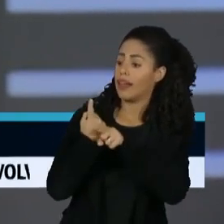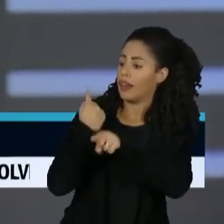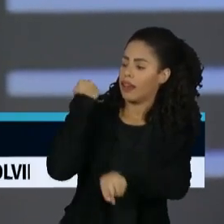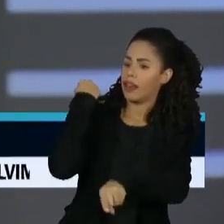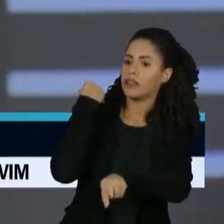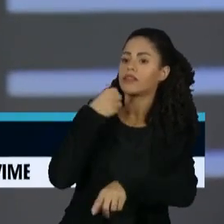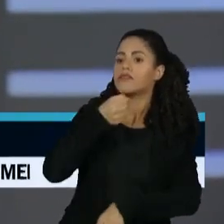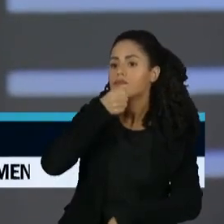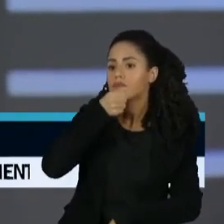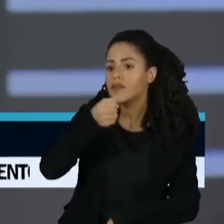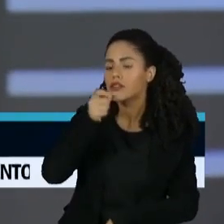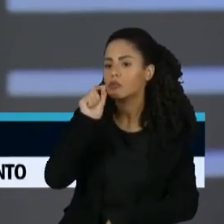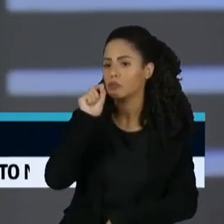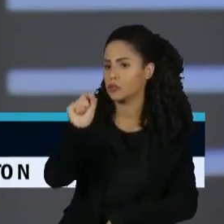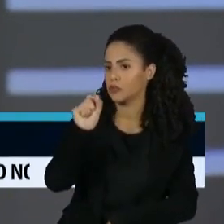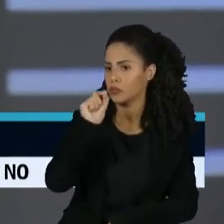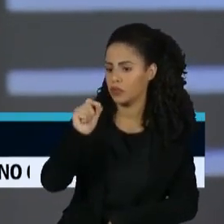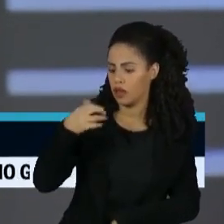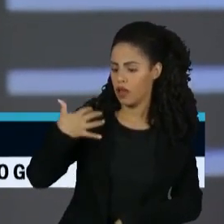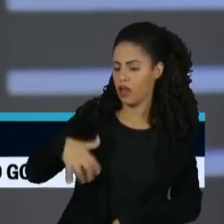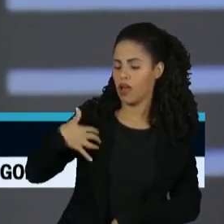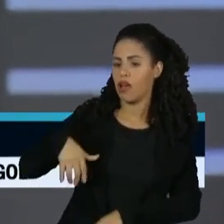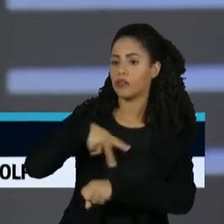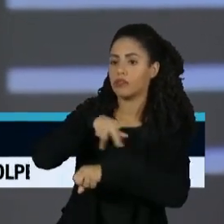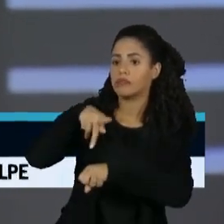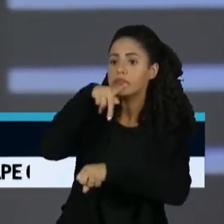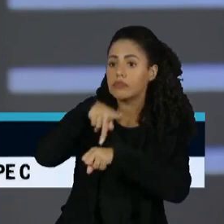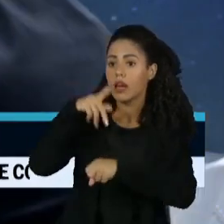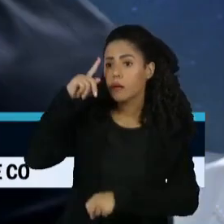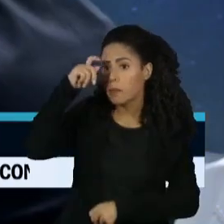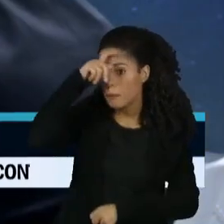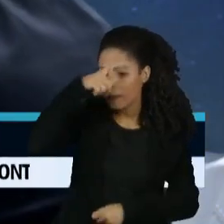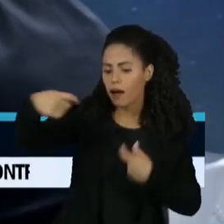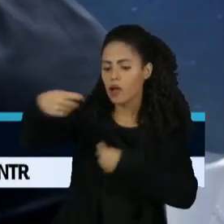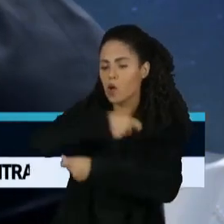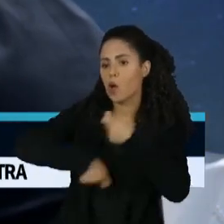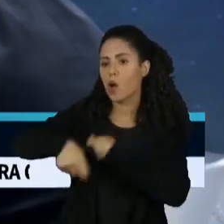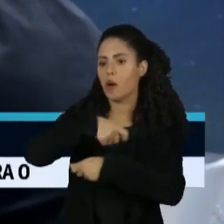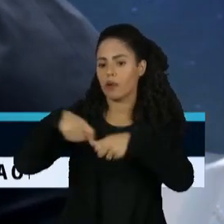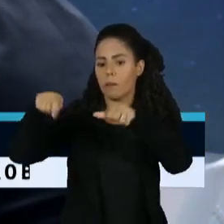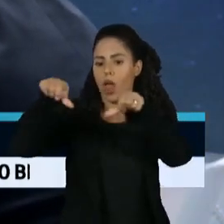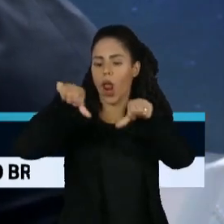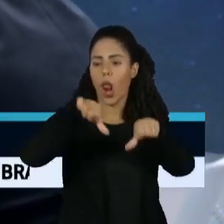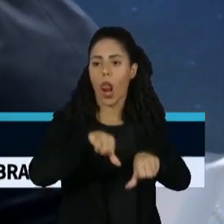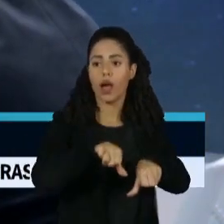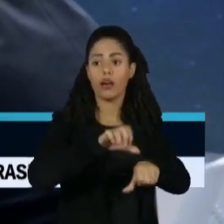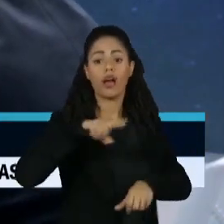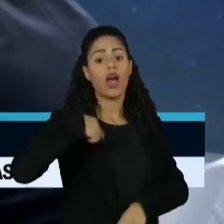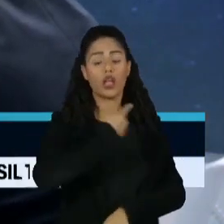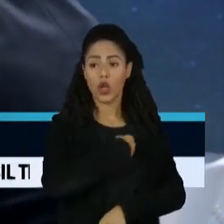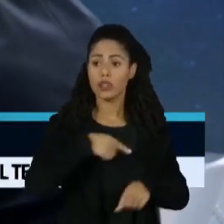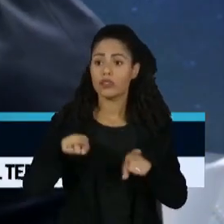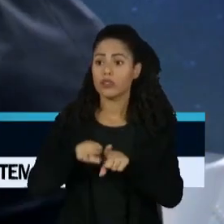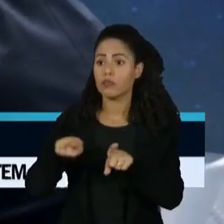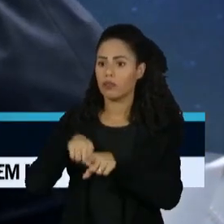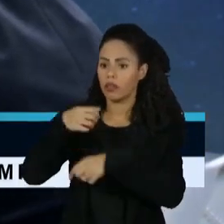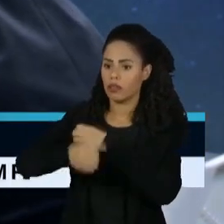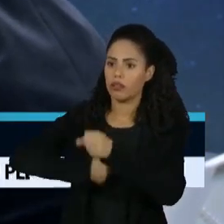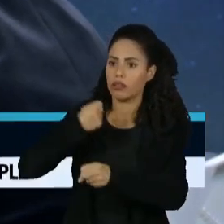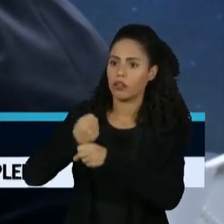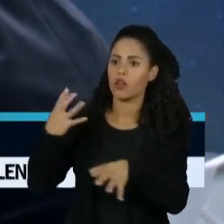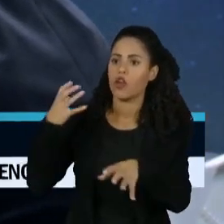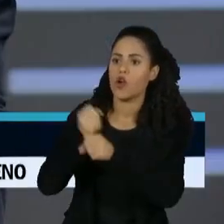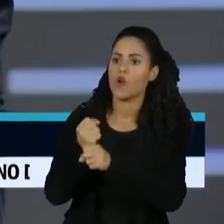na reportagem, que a Argentina passa por mais dificuldades econômicas. Nós também estamos completando o ano que vem 40 anos